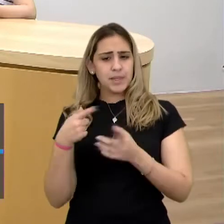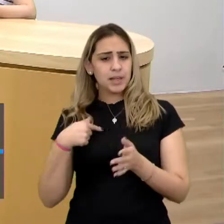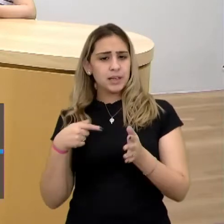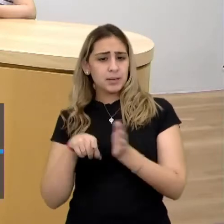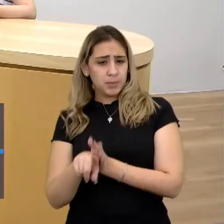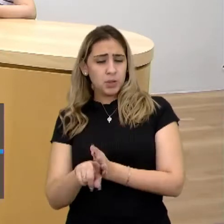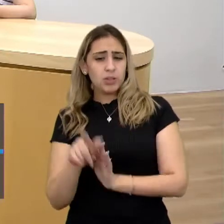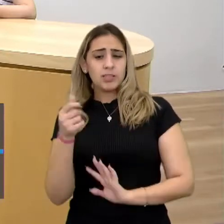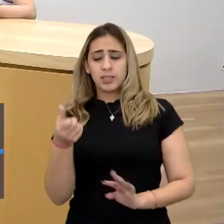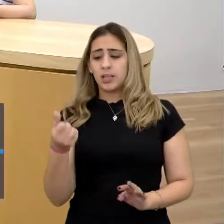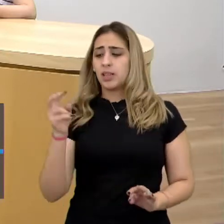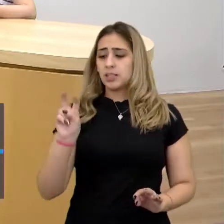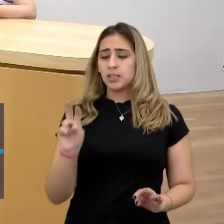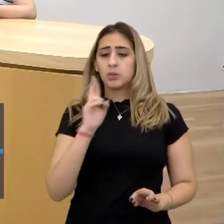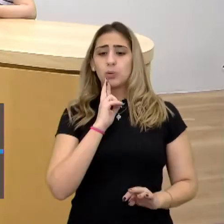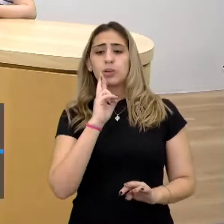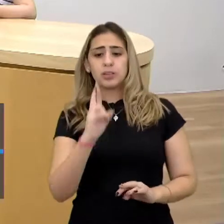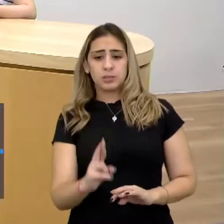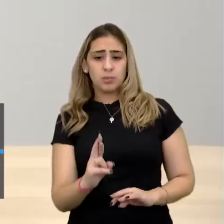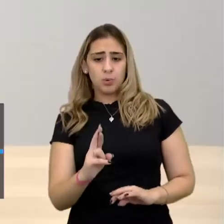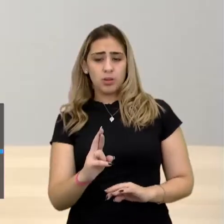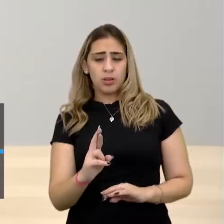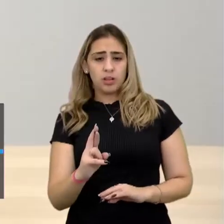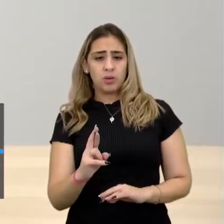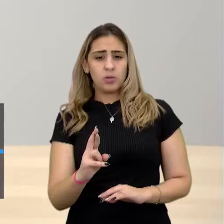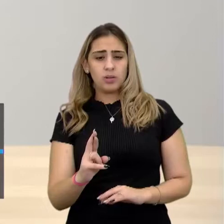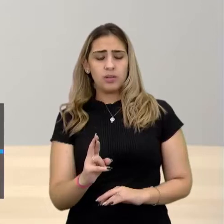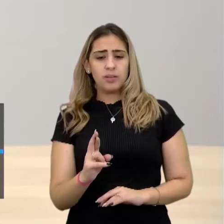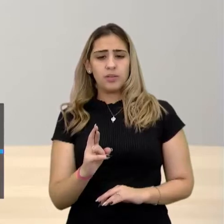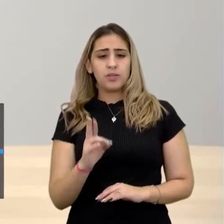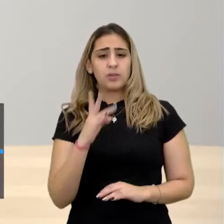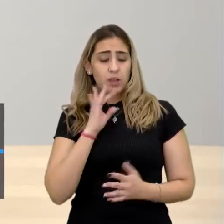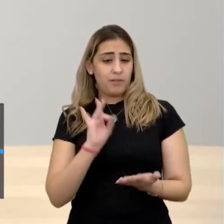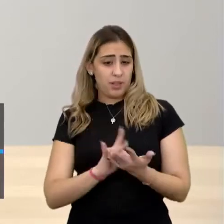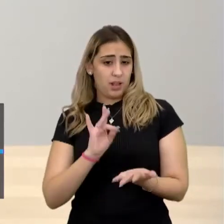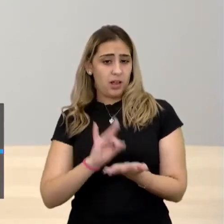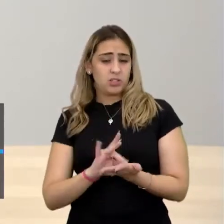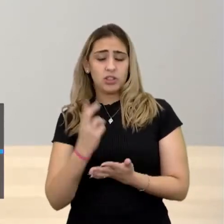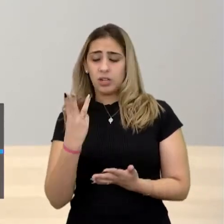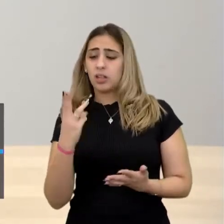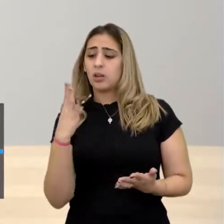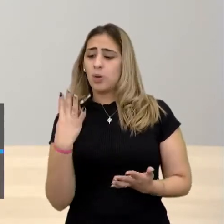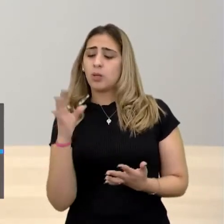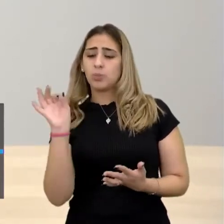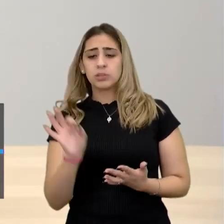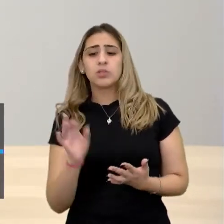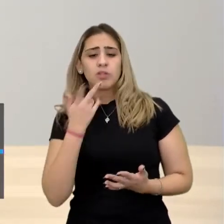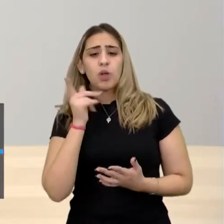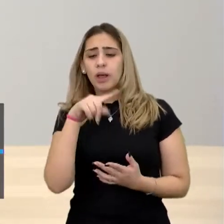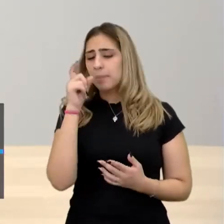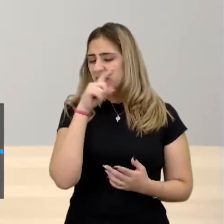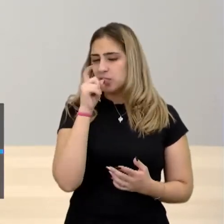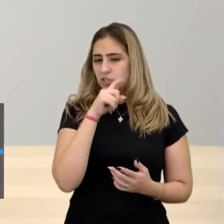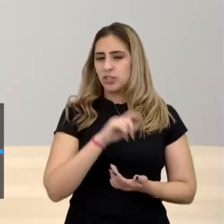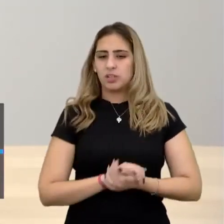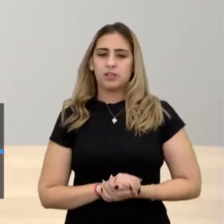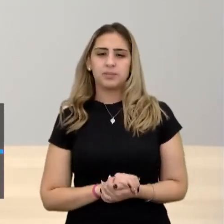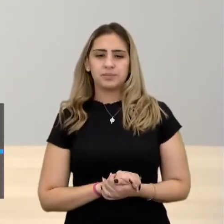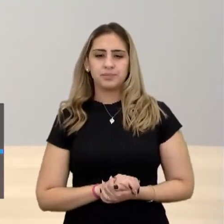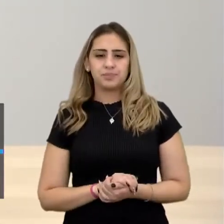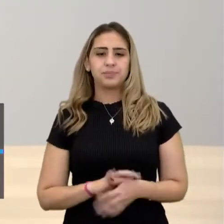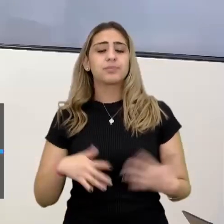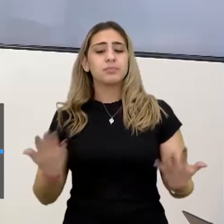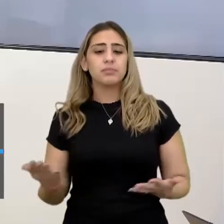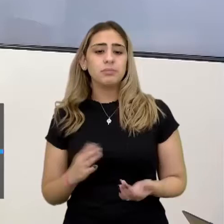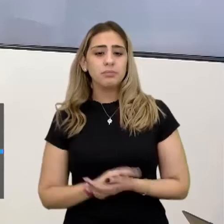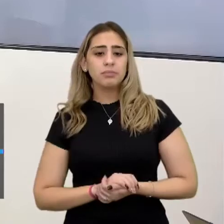pergunta, 65% dos participantes colocaram que é fato. E 34% colocaram que é fake. E